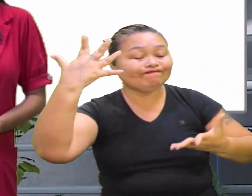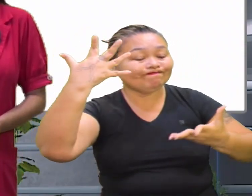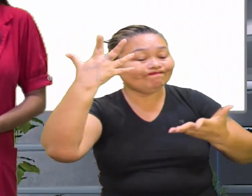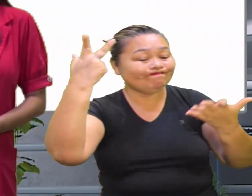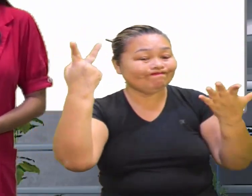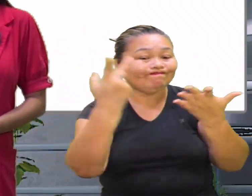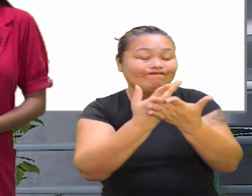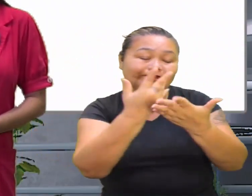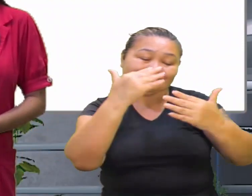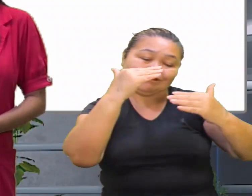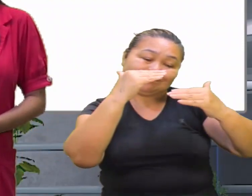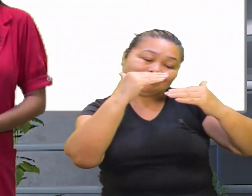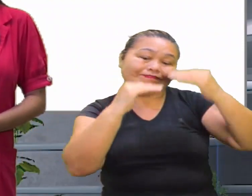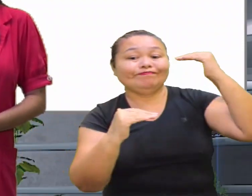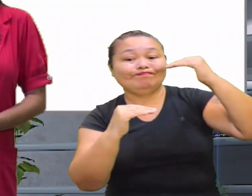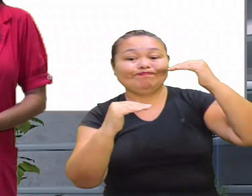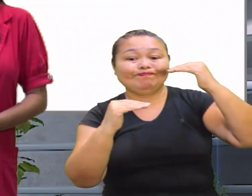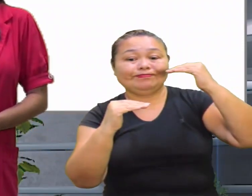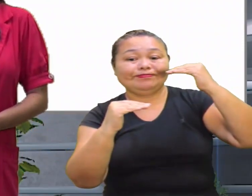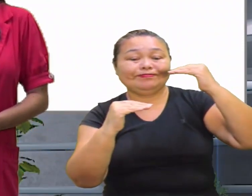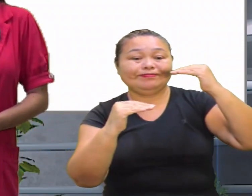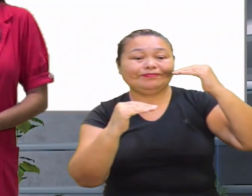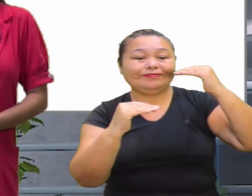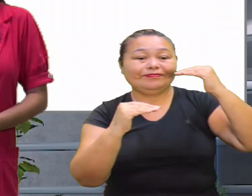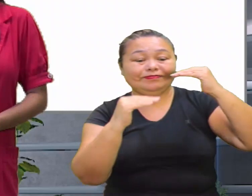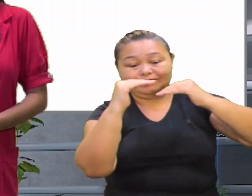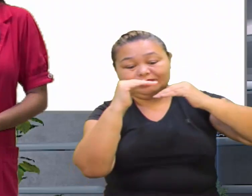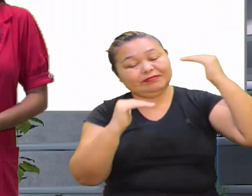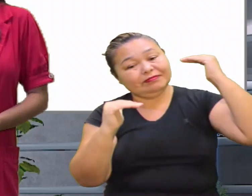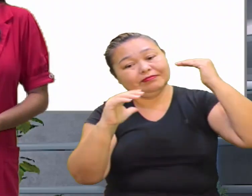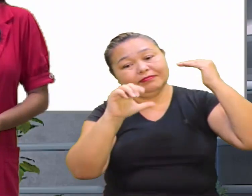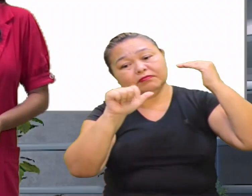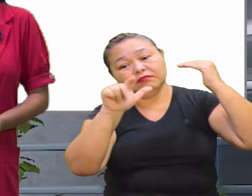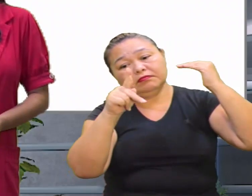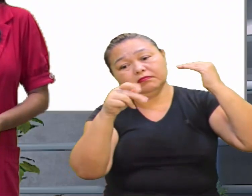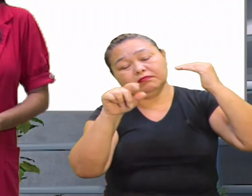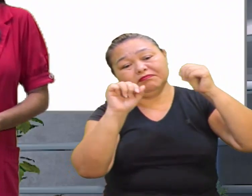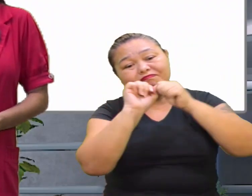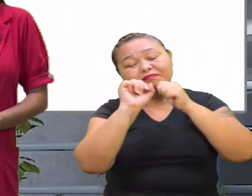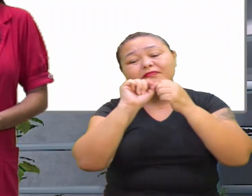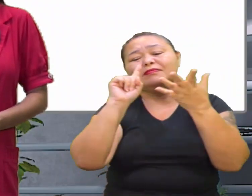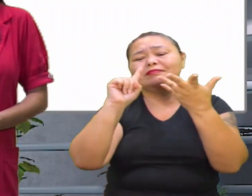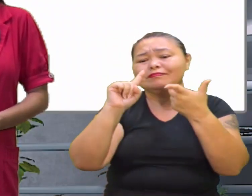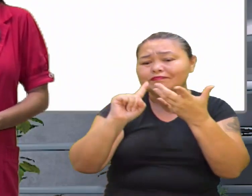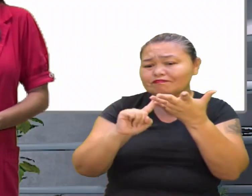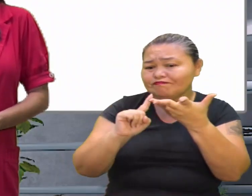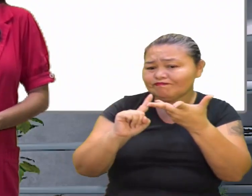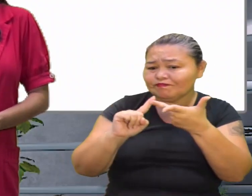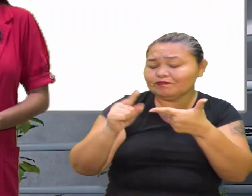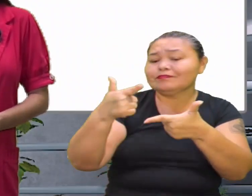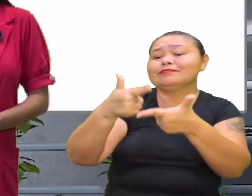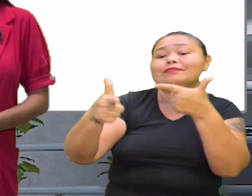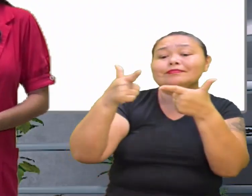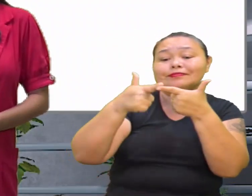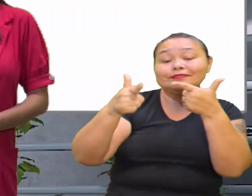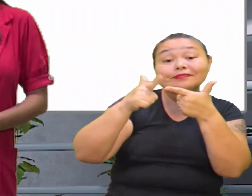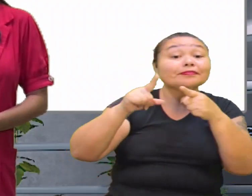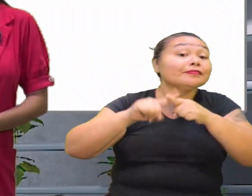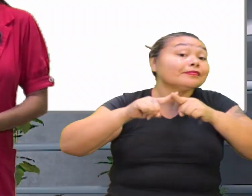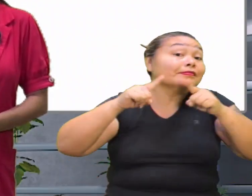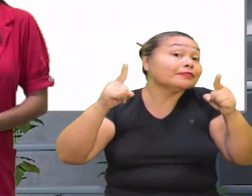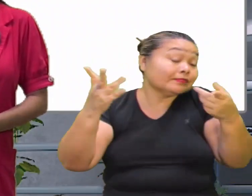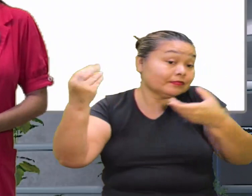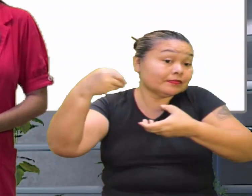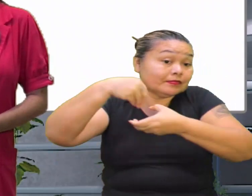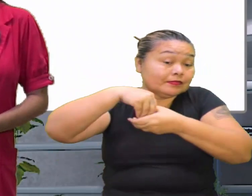causar desestabilização disso, ou seja, o colapso. Aí vem, né, os conflitos, tá bom? Mas é isso aí,